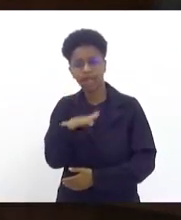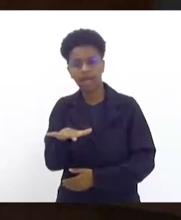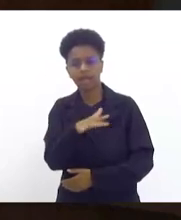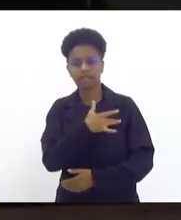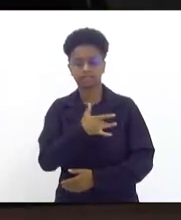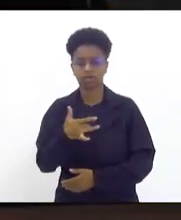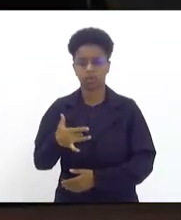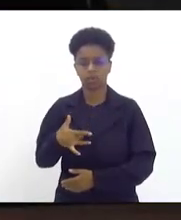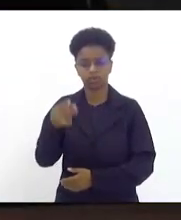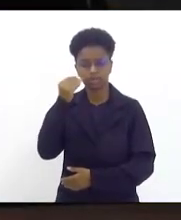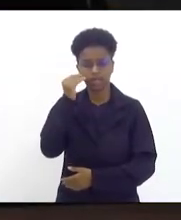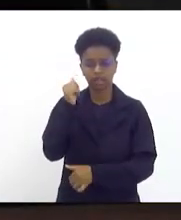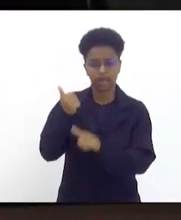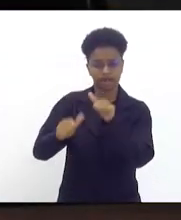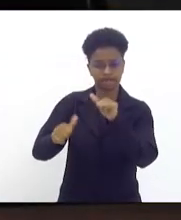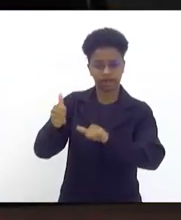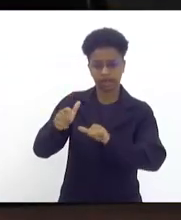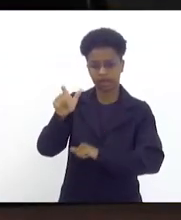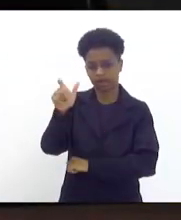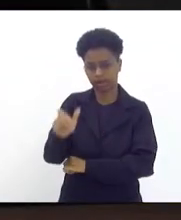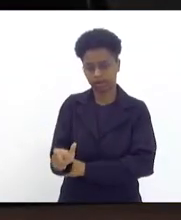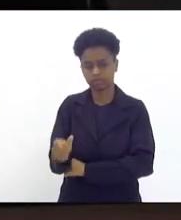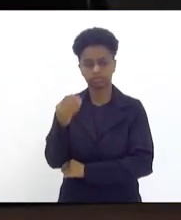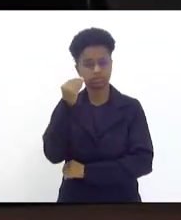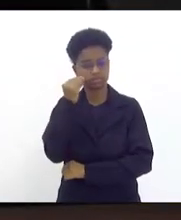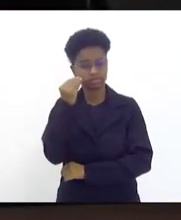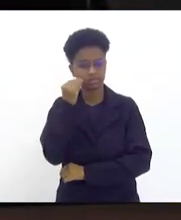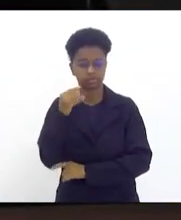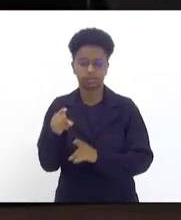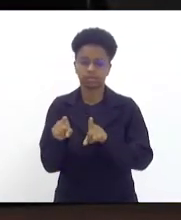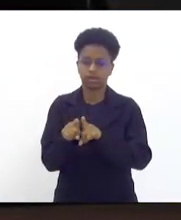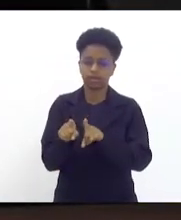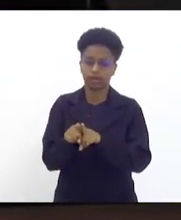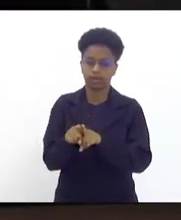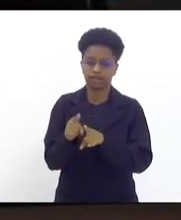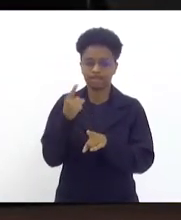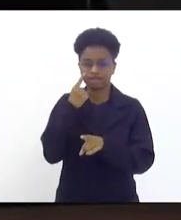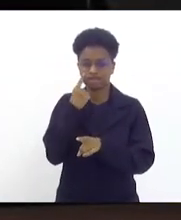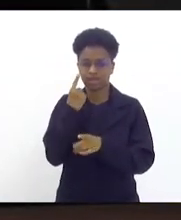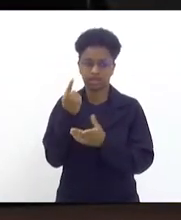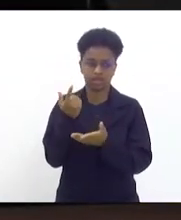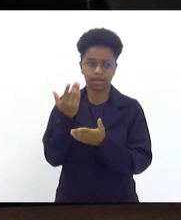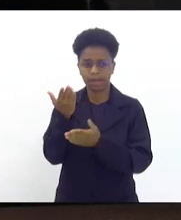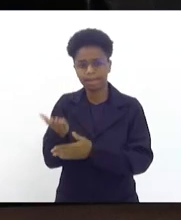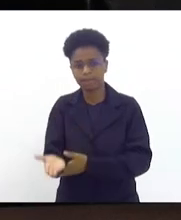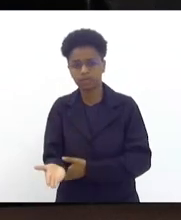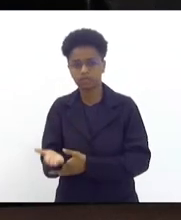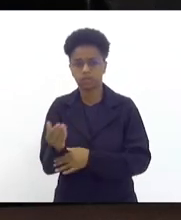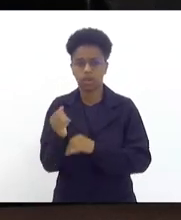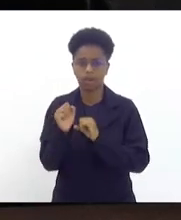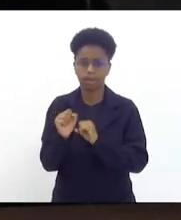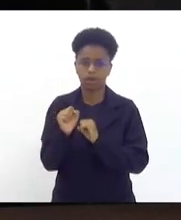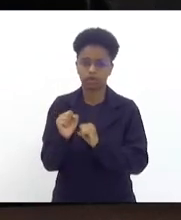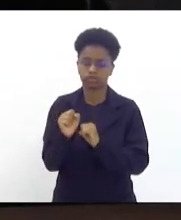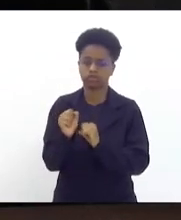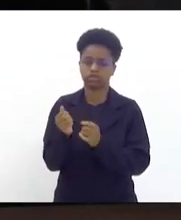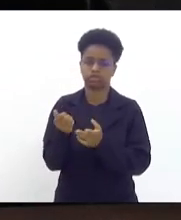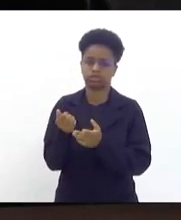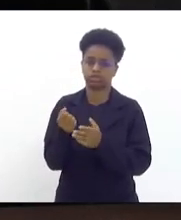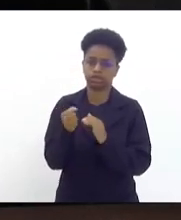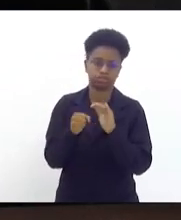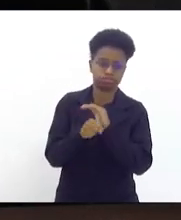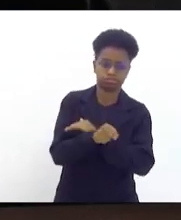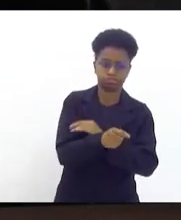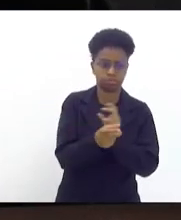para ver o que que tá acontecendo né é tentar ver se essa pessoa não pode ser colocada no